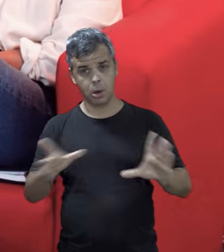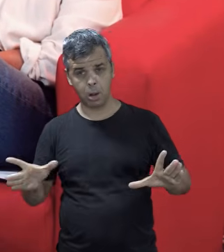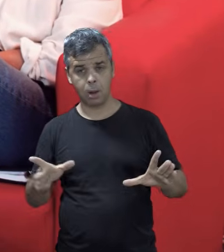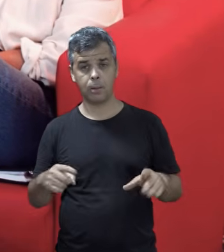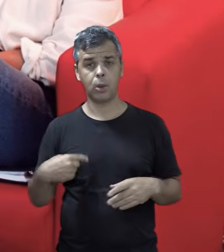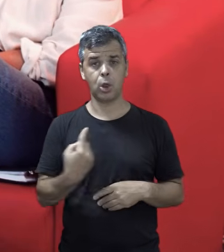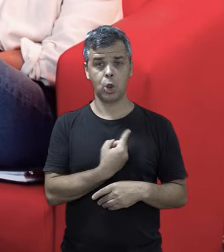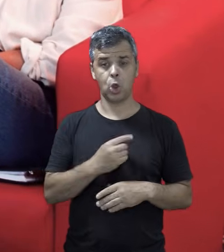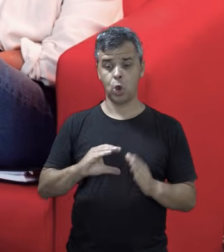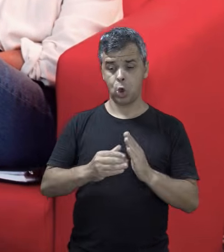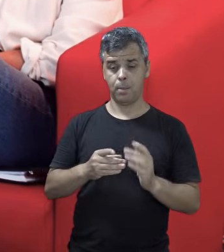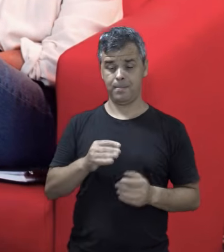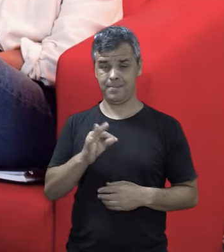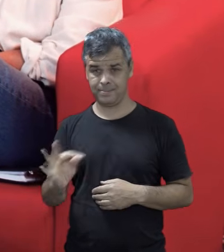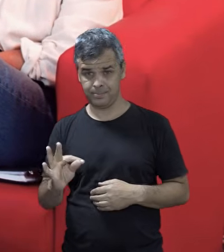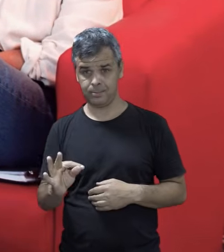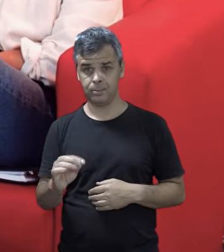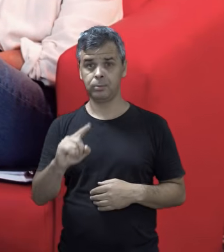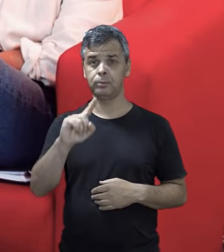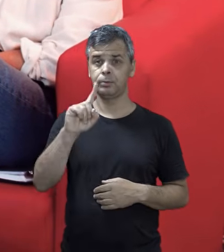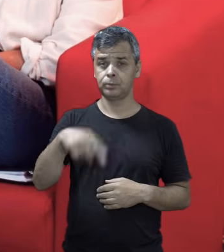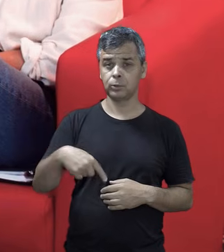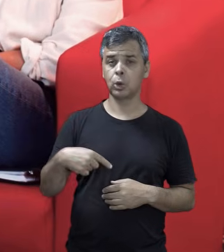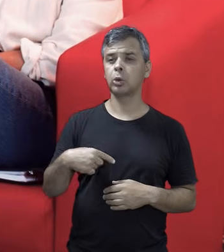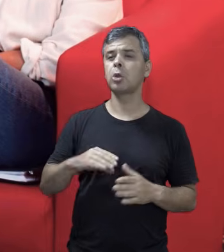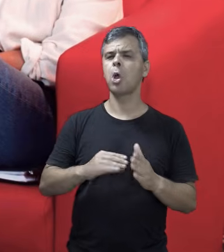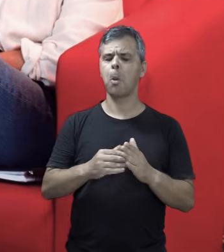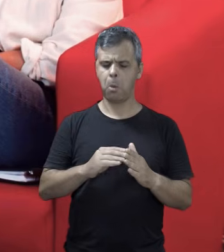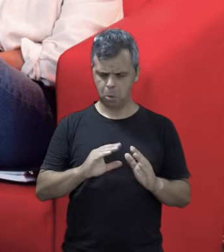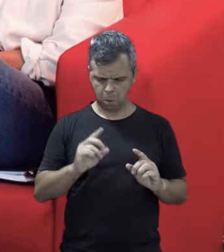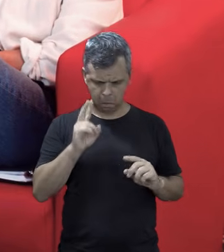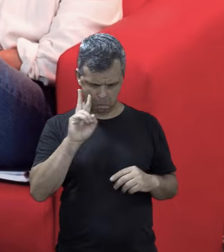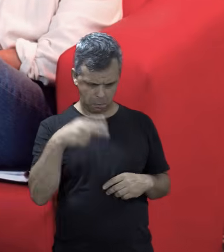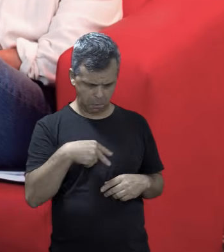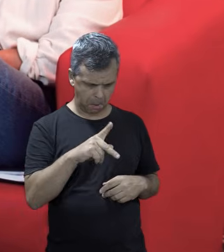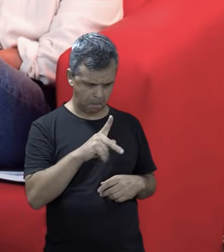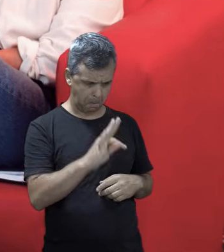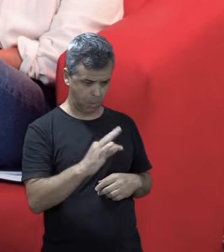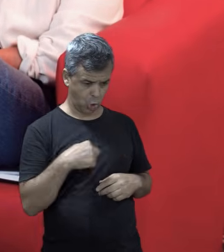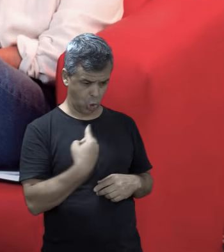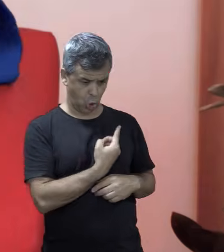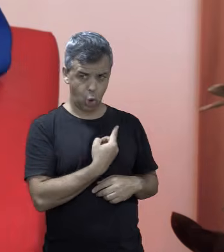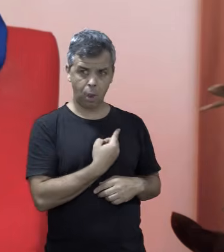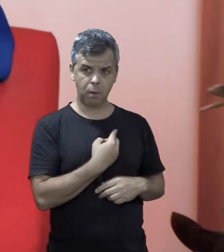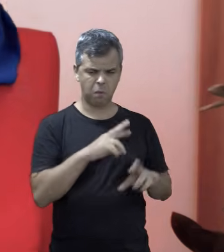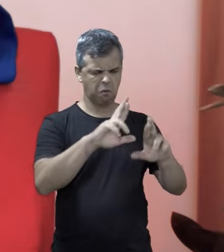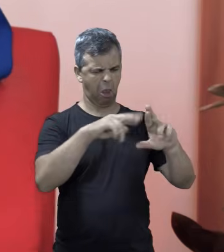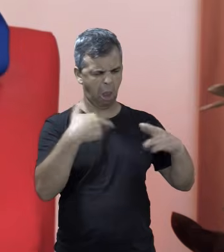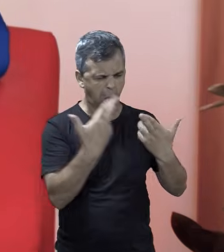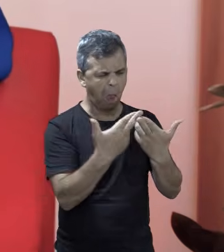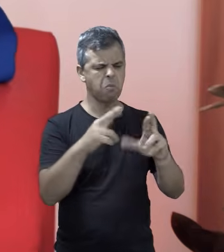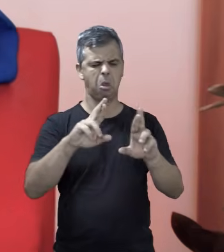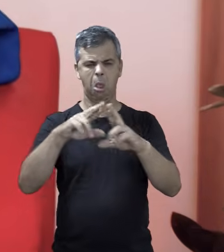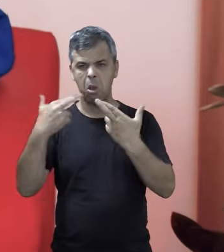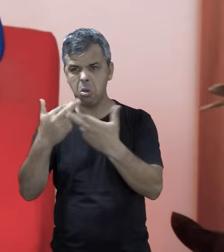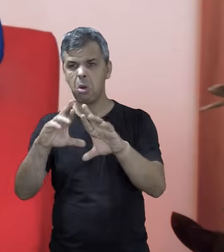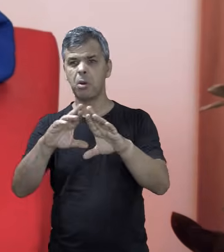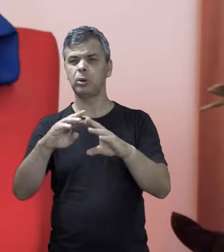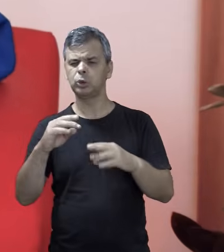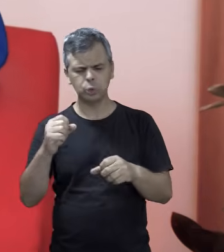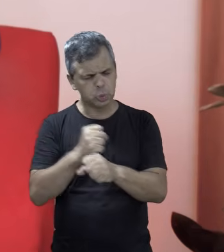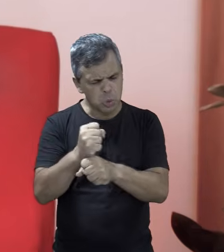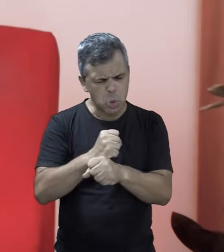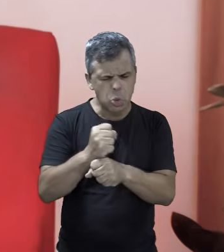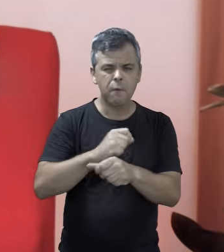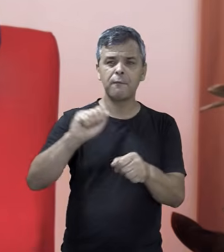democrático. E no nosso partido aqui, os outros partidos olham para nós e vê assim, nossa, todo ano vocês estão fazendo reunião, encontro, todo ano